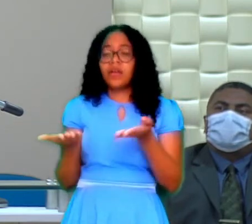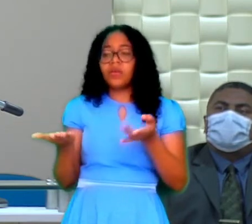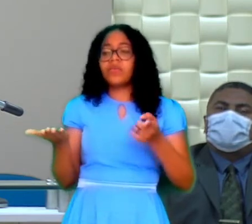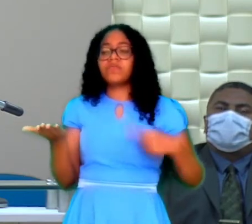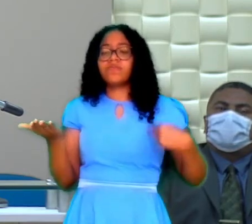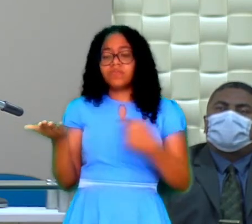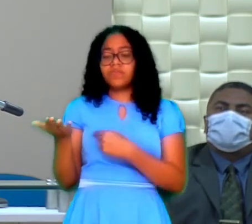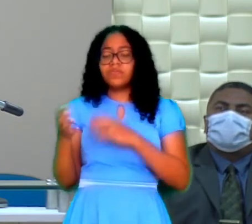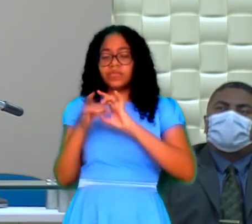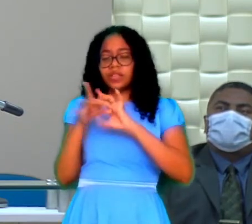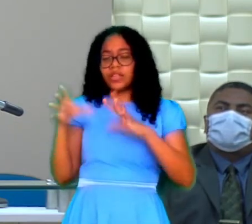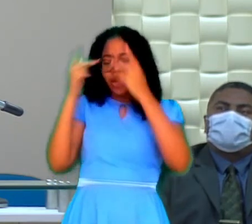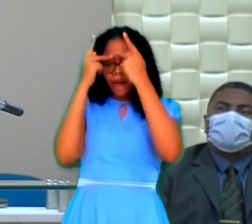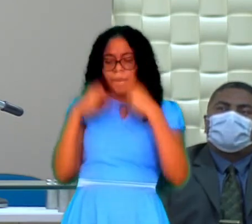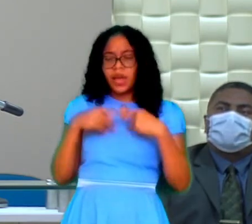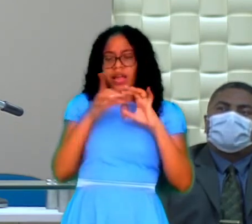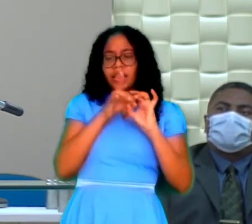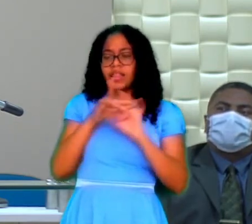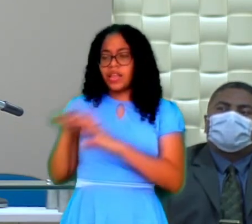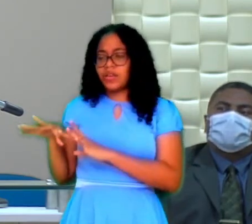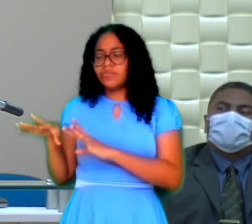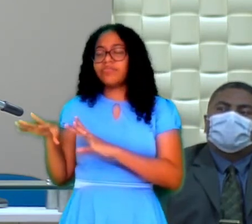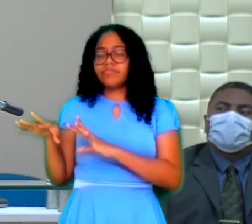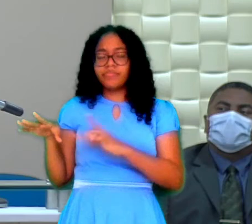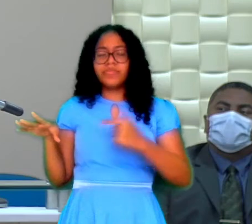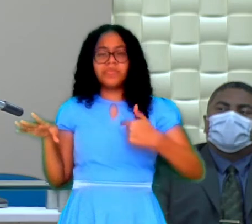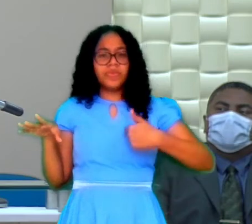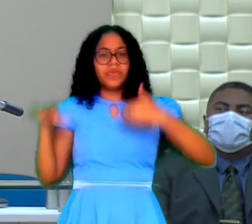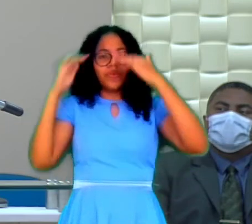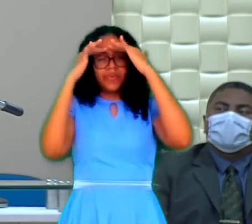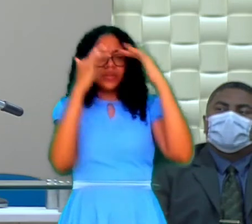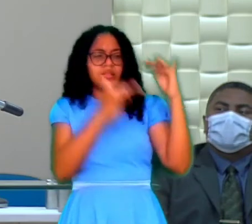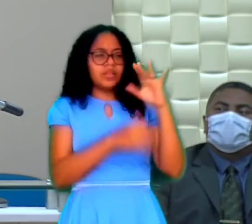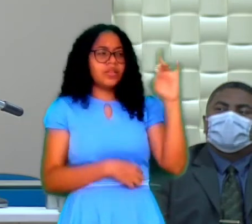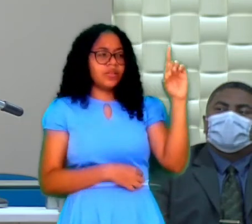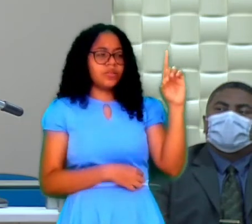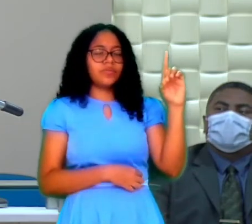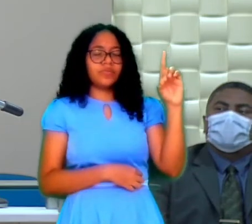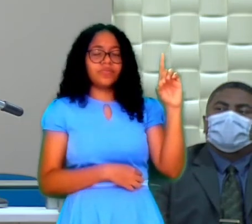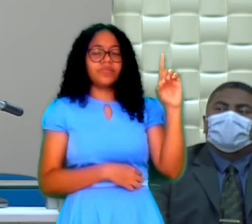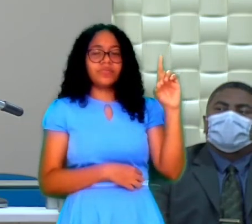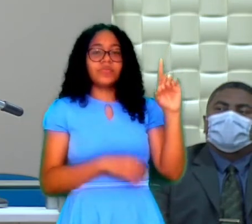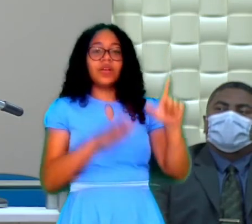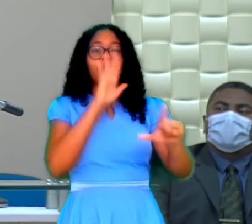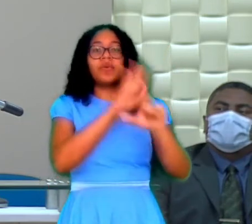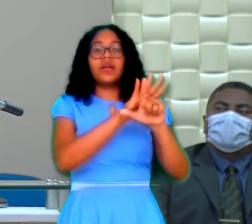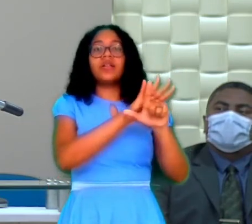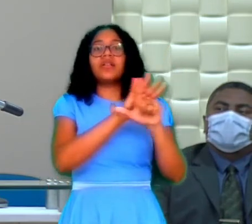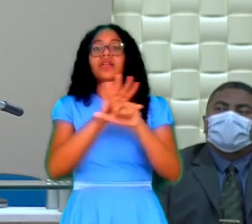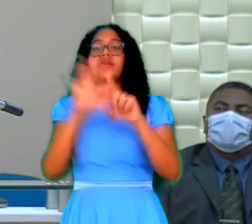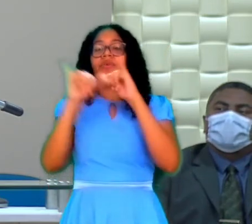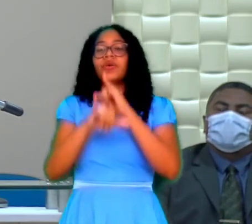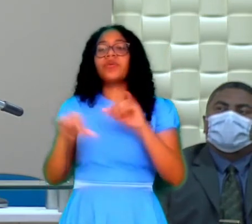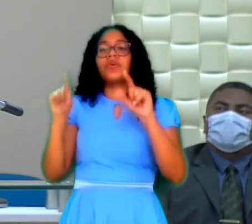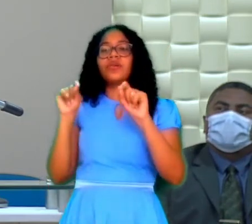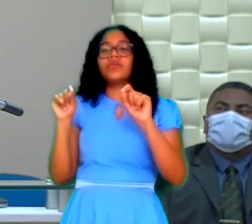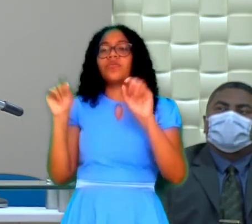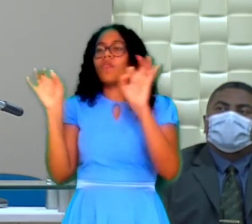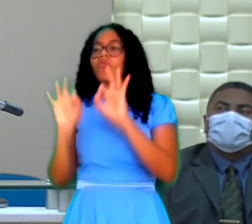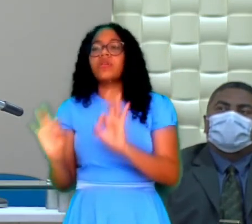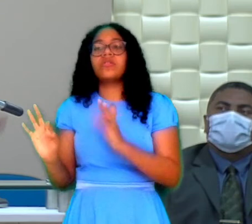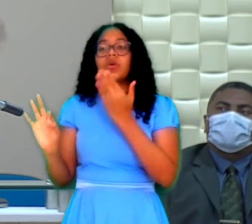na mesma hora, no mesmo instante, a Bíblia diz que o mar se aquietou.